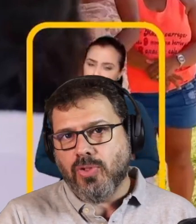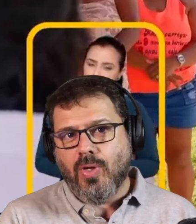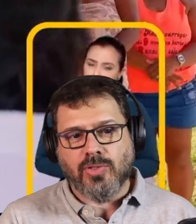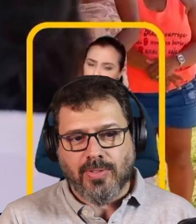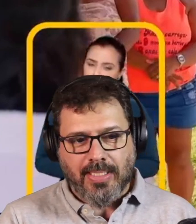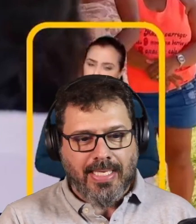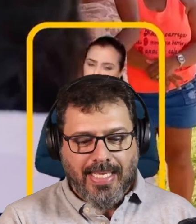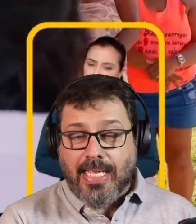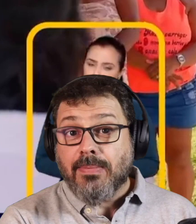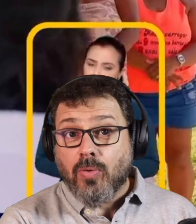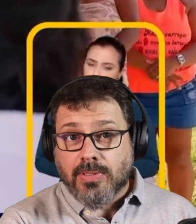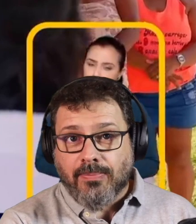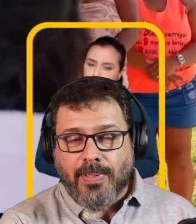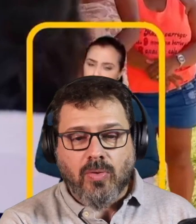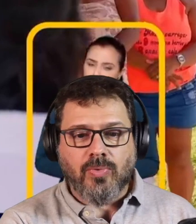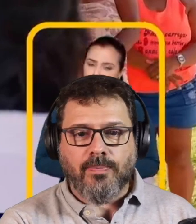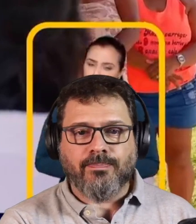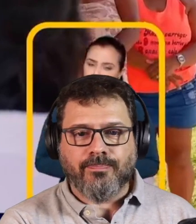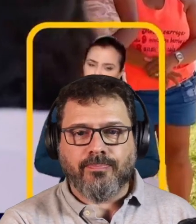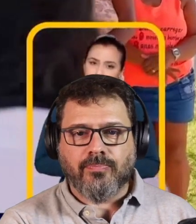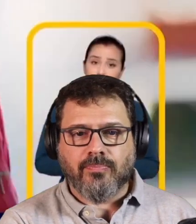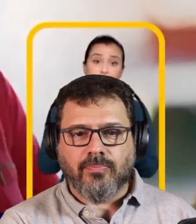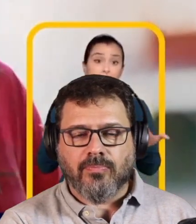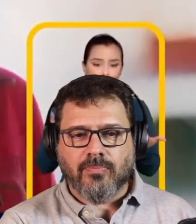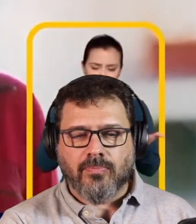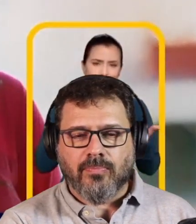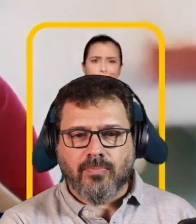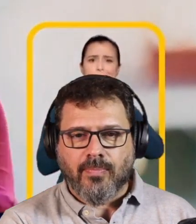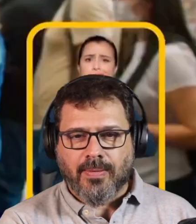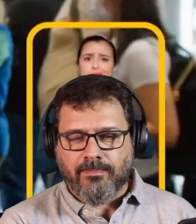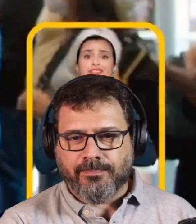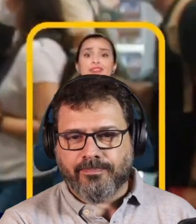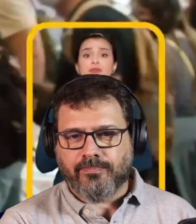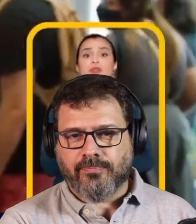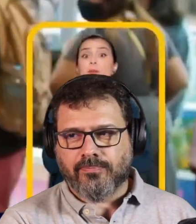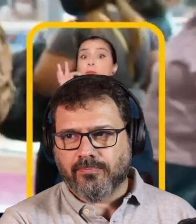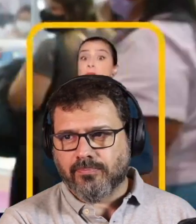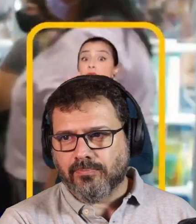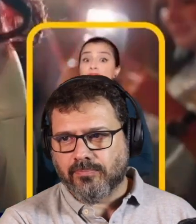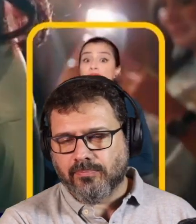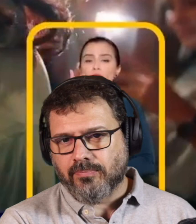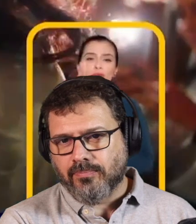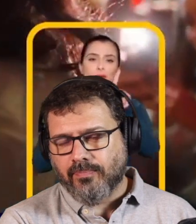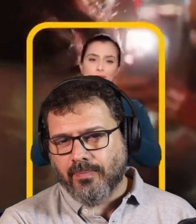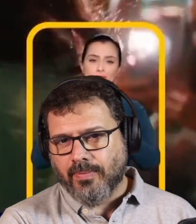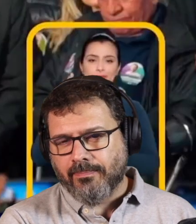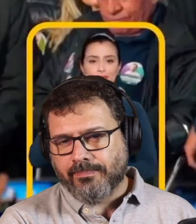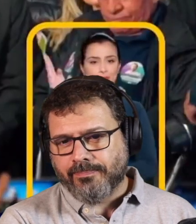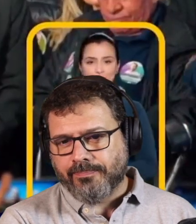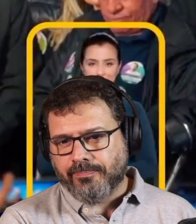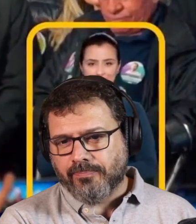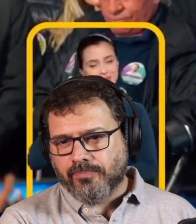campo ideológico. Isso é bom para todo mundo. Porque eu represento 53% da